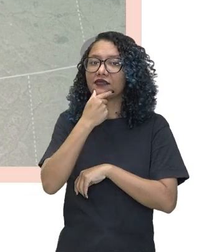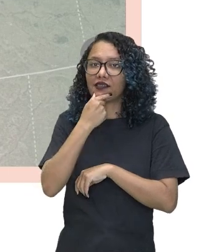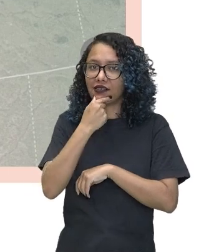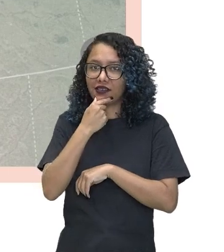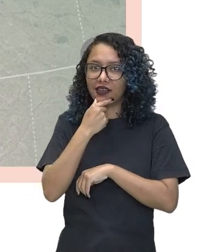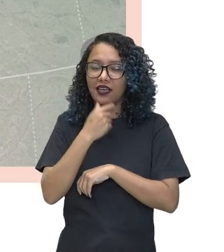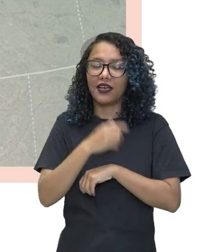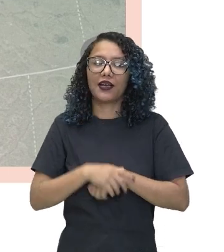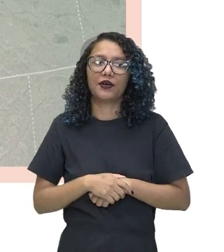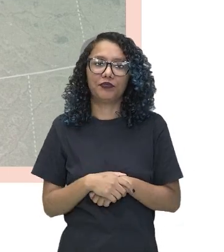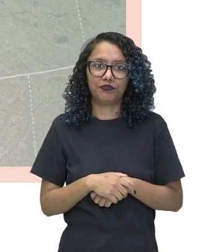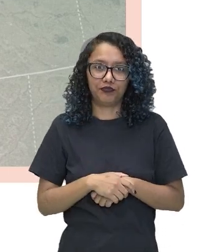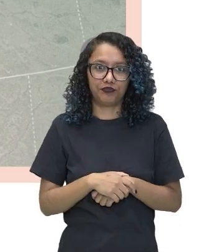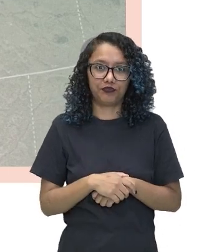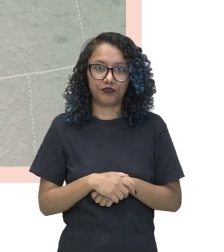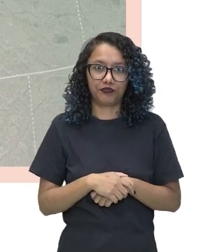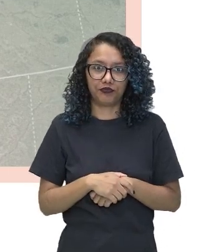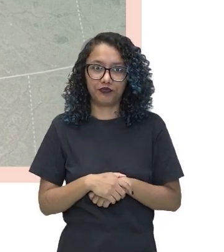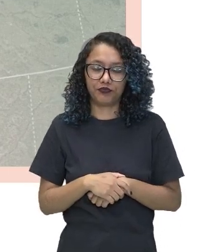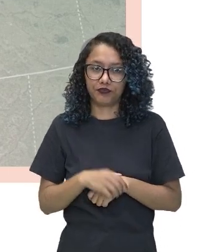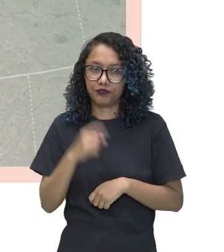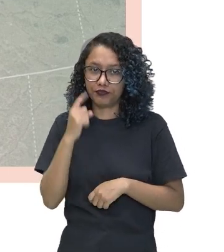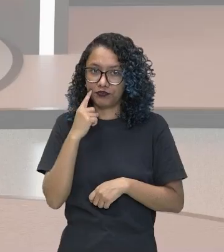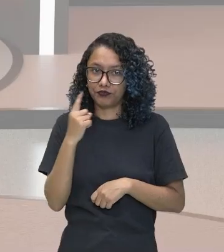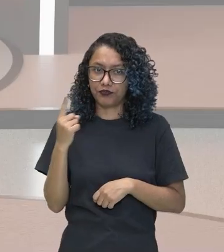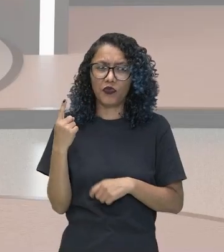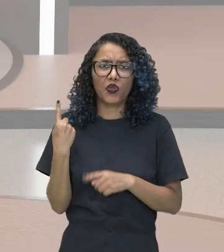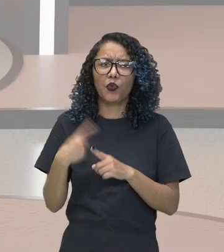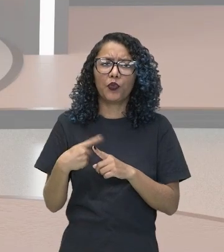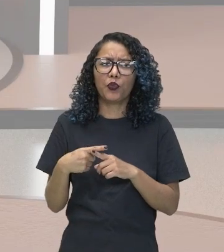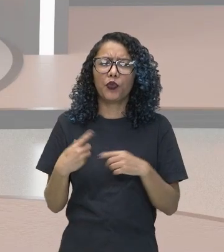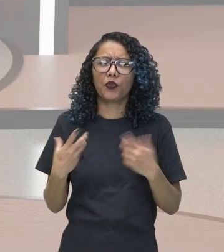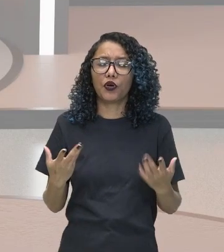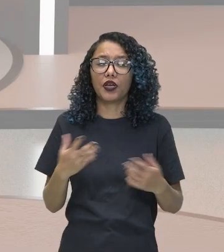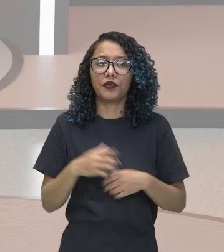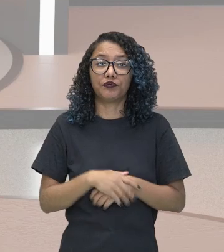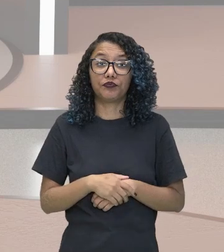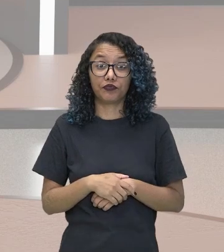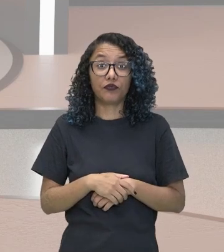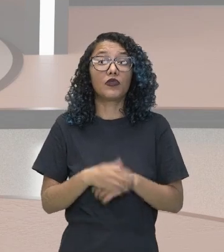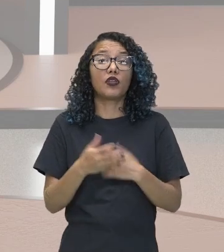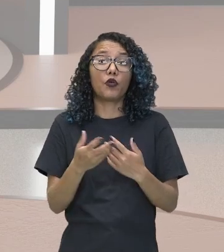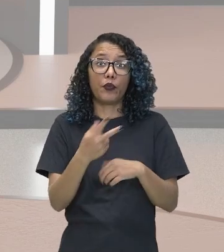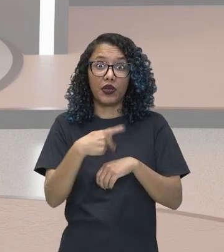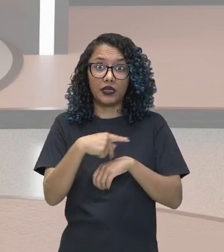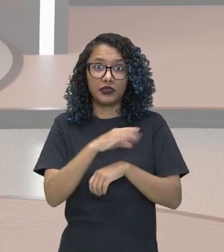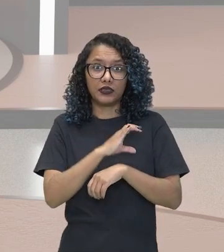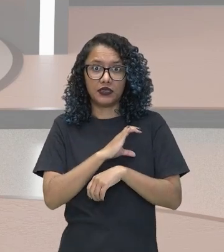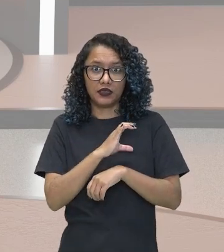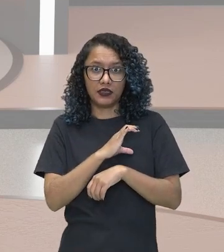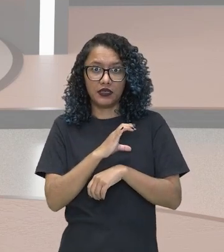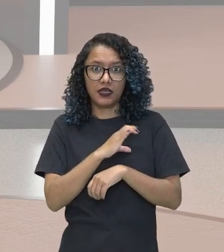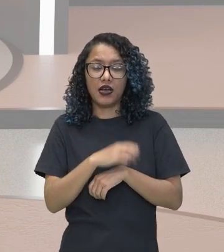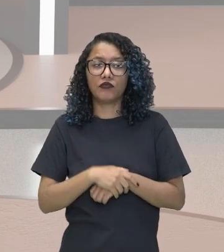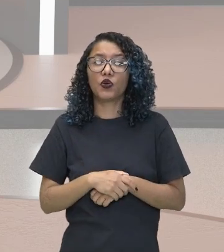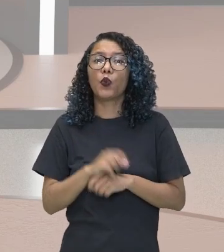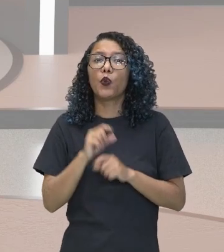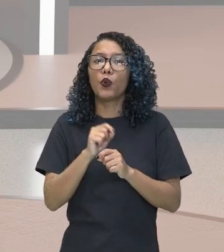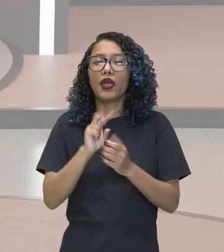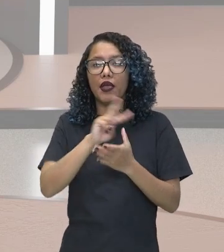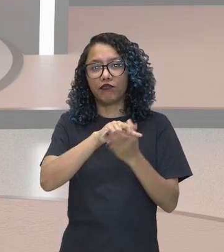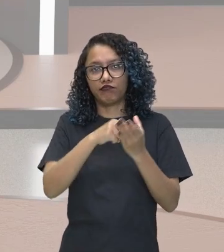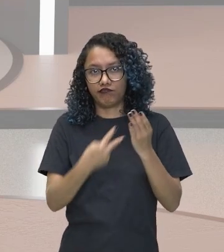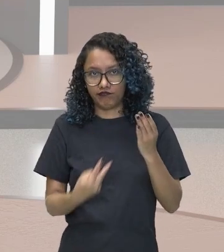Dos anglo-saxões que a gente vai ter nesse território. Por quê? O Canadá é um dos países que é bilíngue, né? Ele vai ter